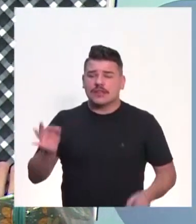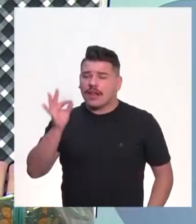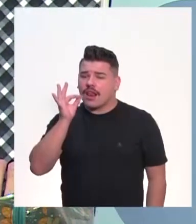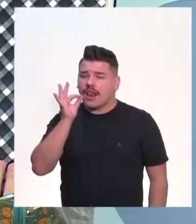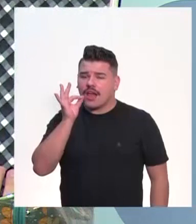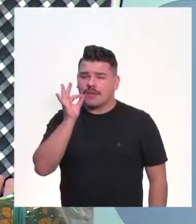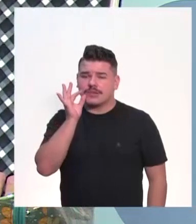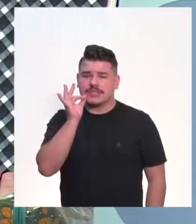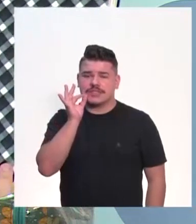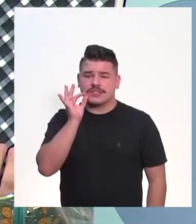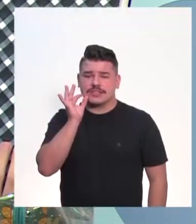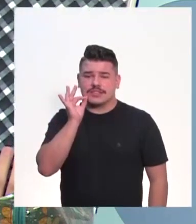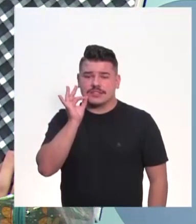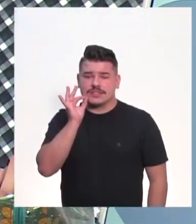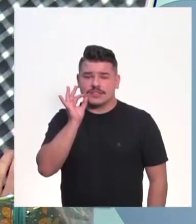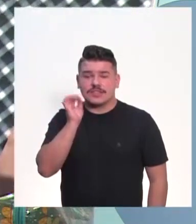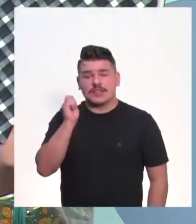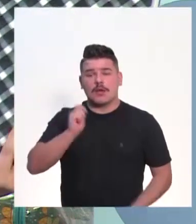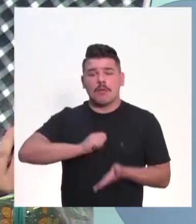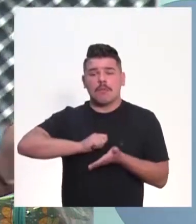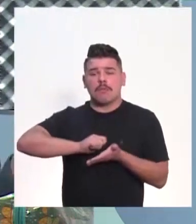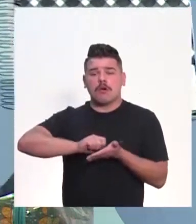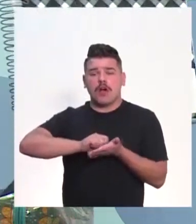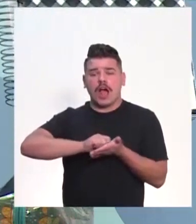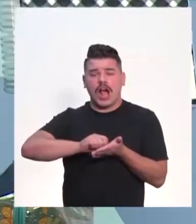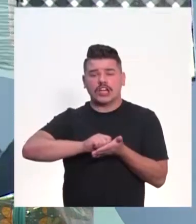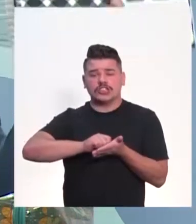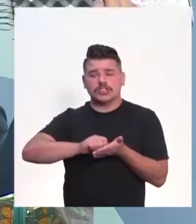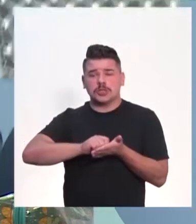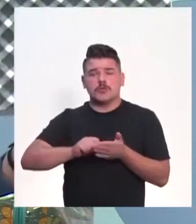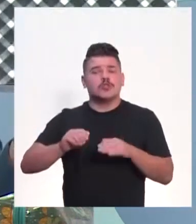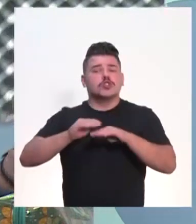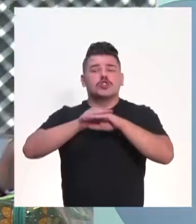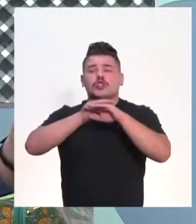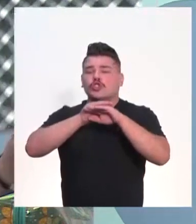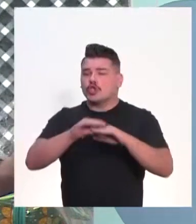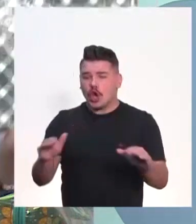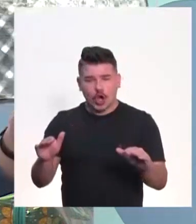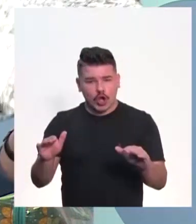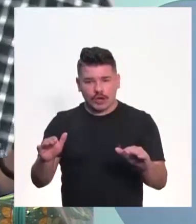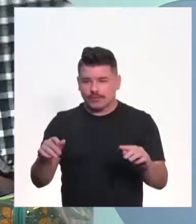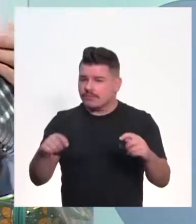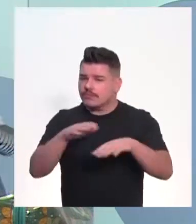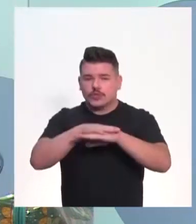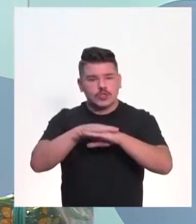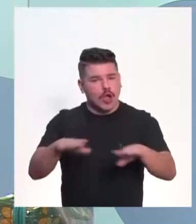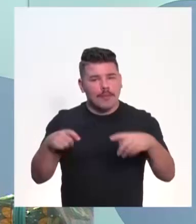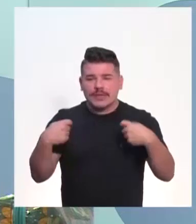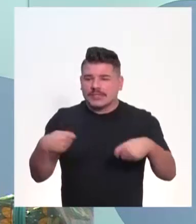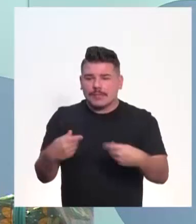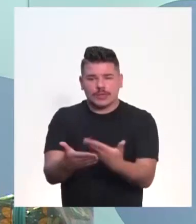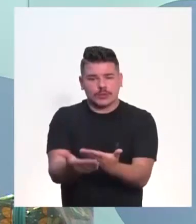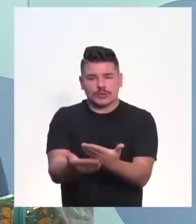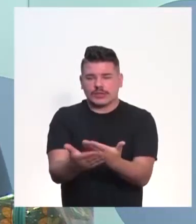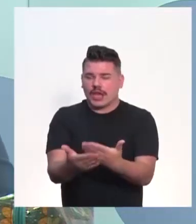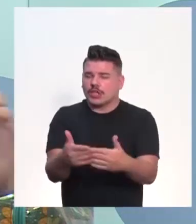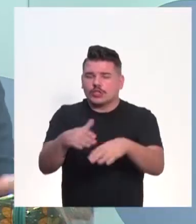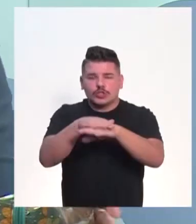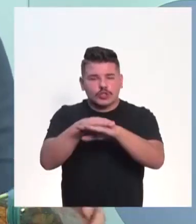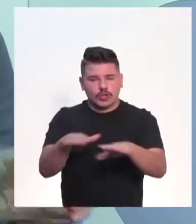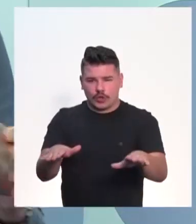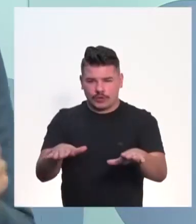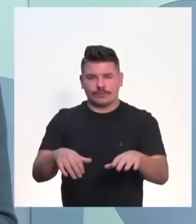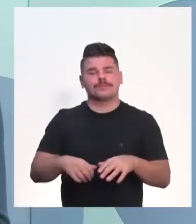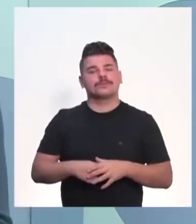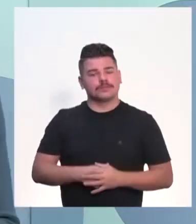lápis e, se tiver uma borracha, uma borracha. Então, esse é o material básico que todo aluno precisa para poder